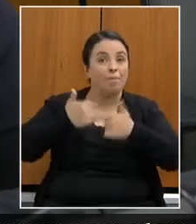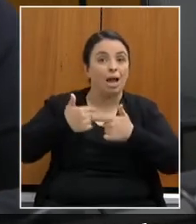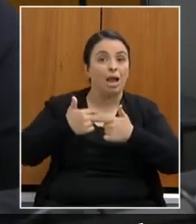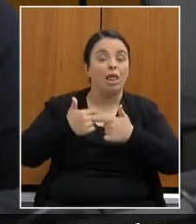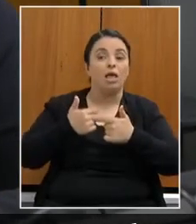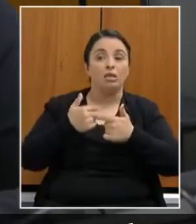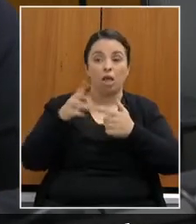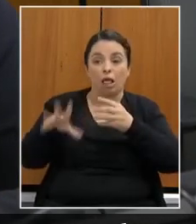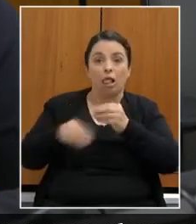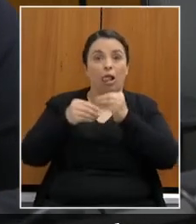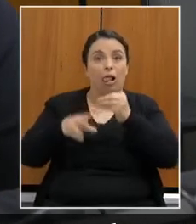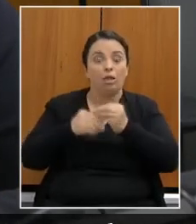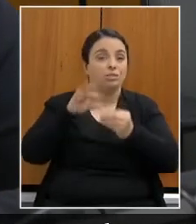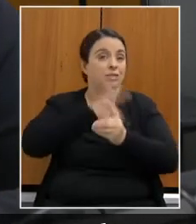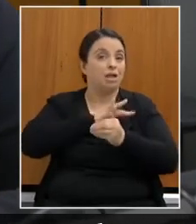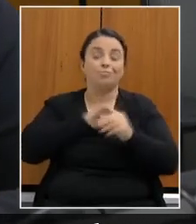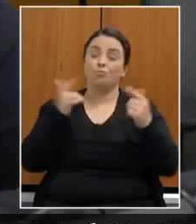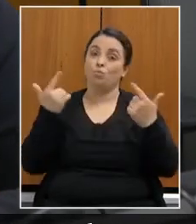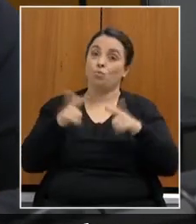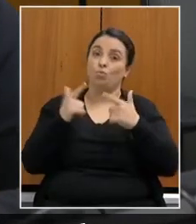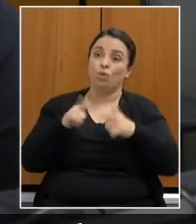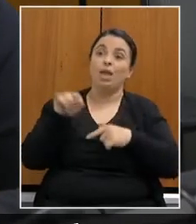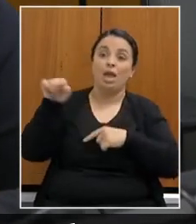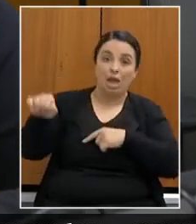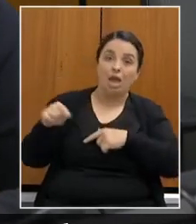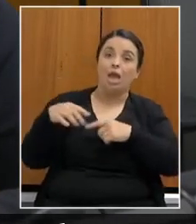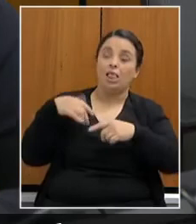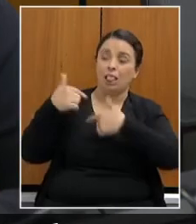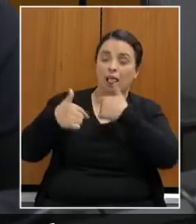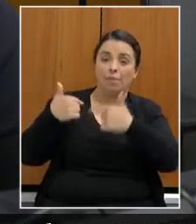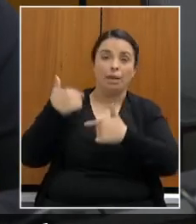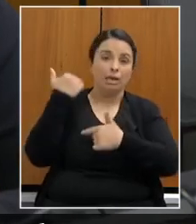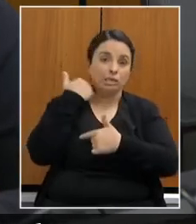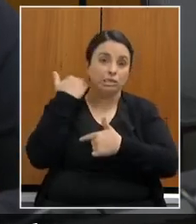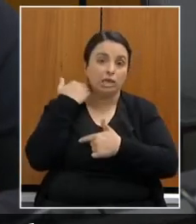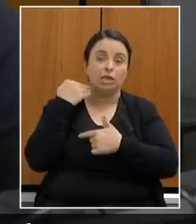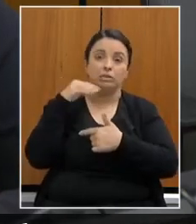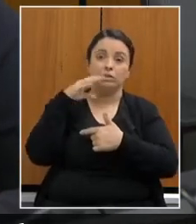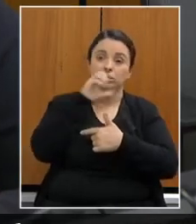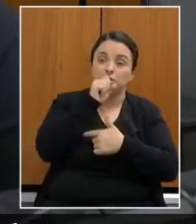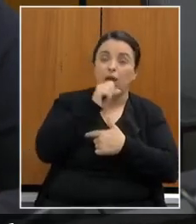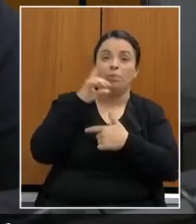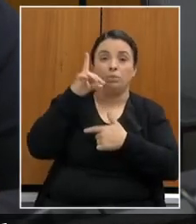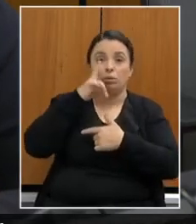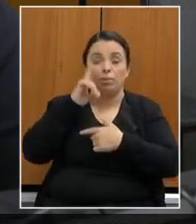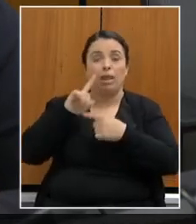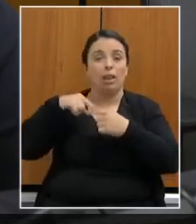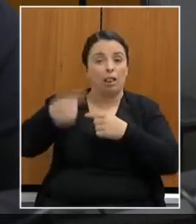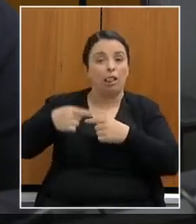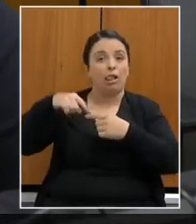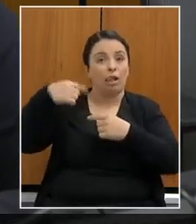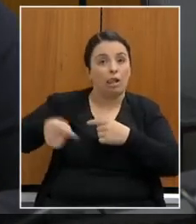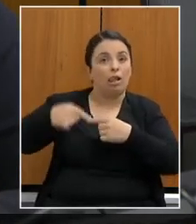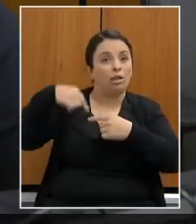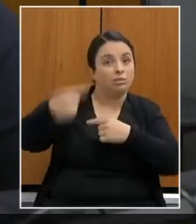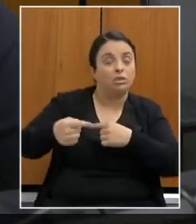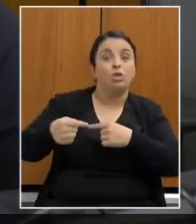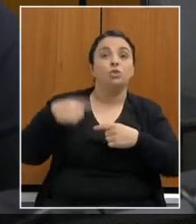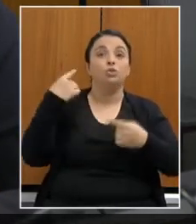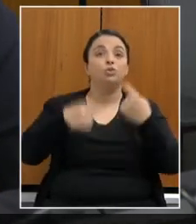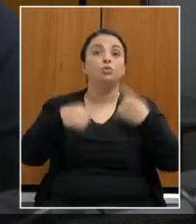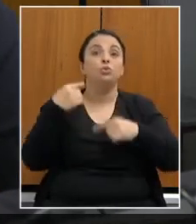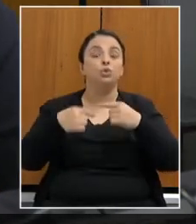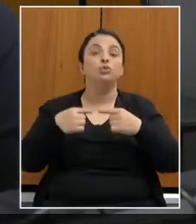cansados, final de semana, um atrás do outro, discutindo as políticas públicas,